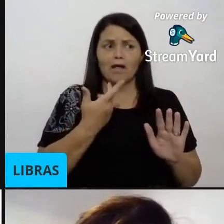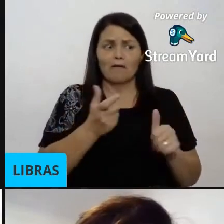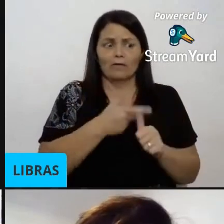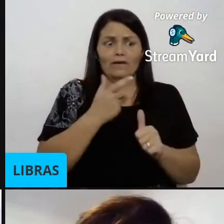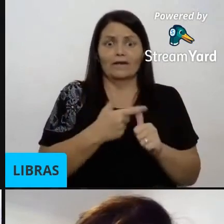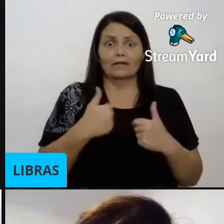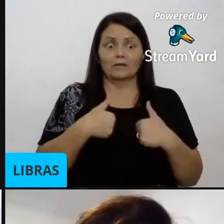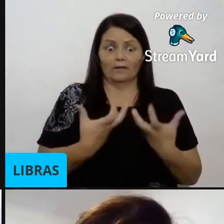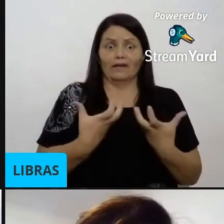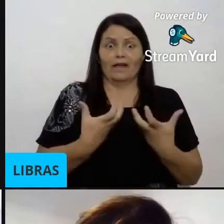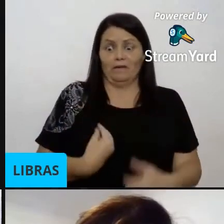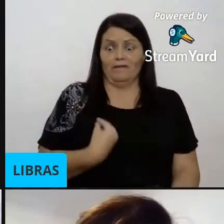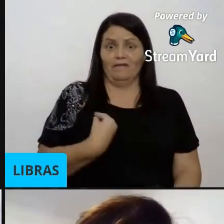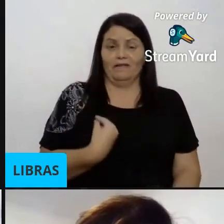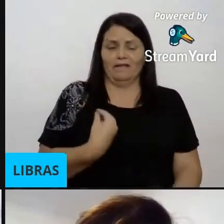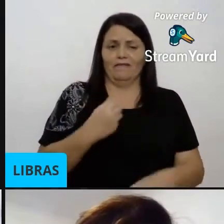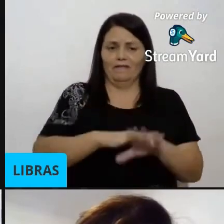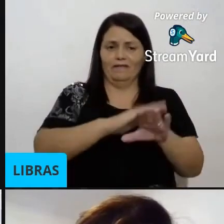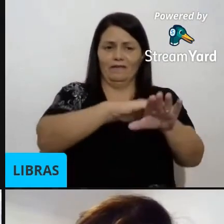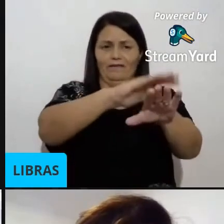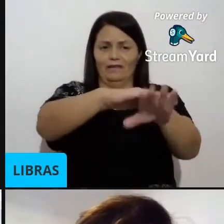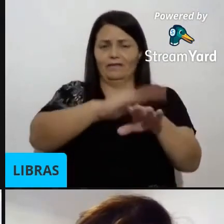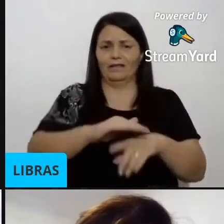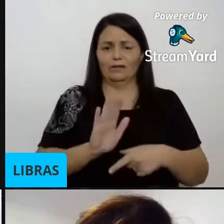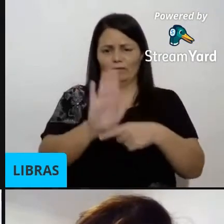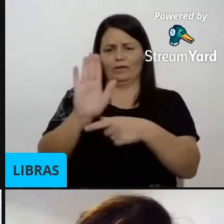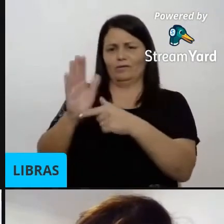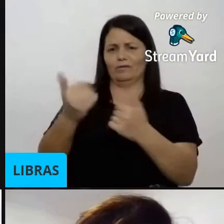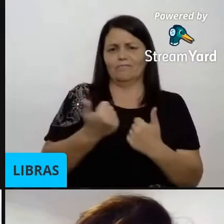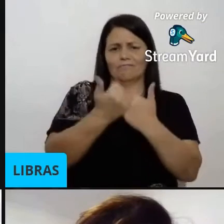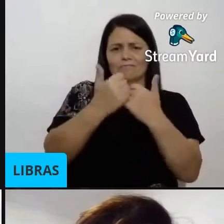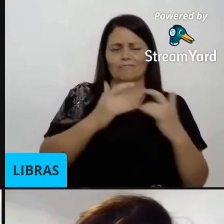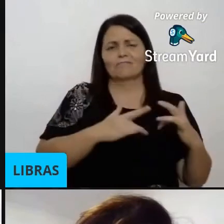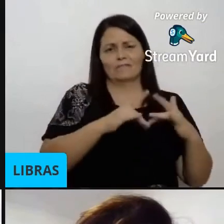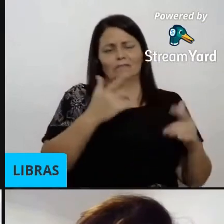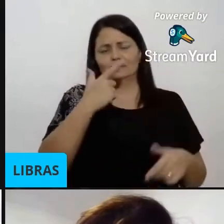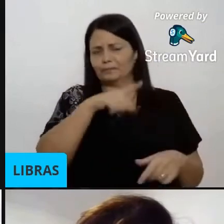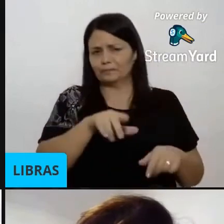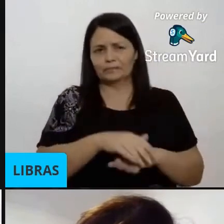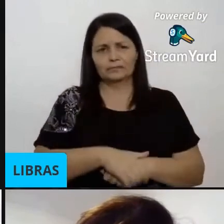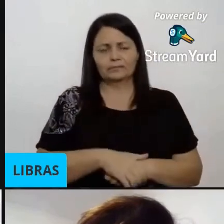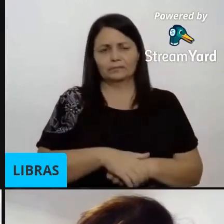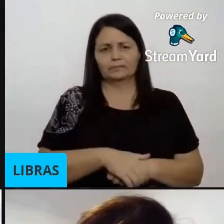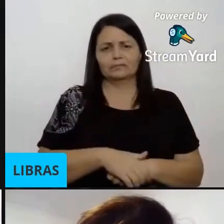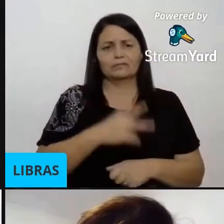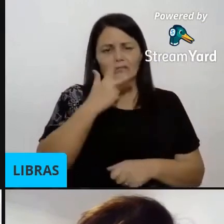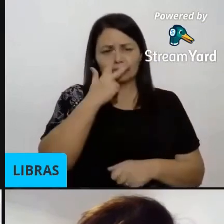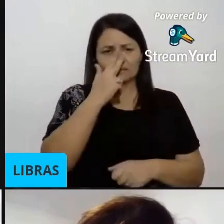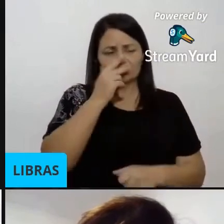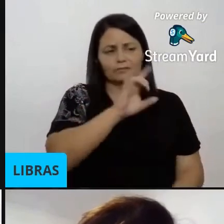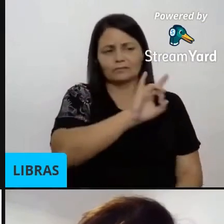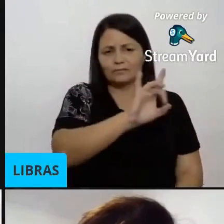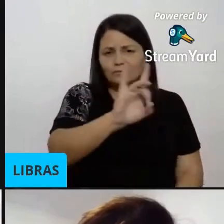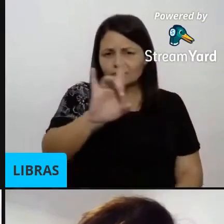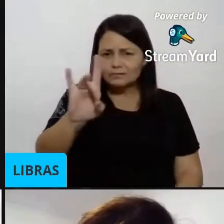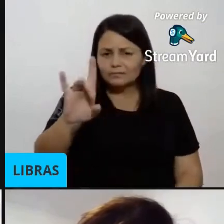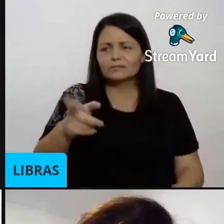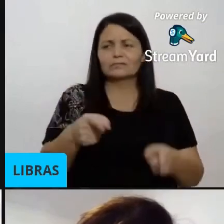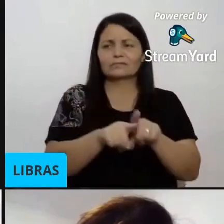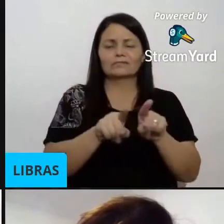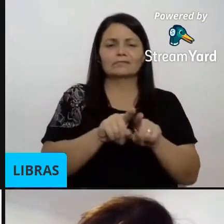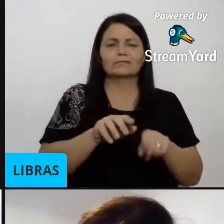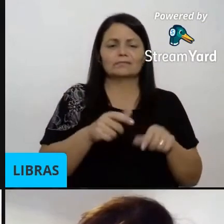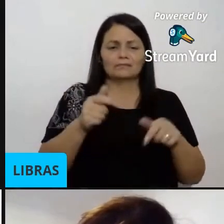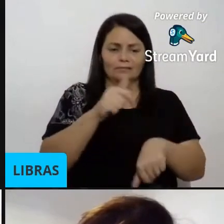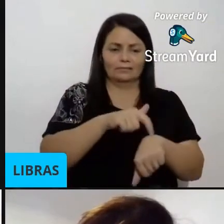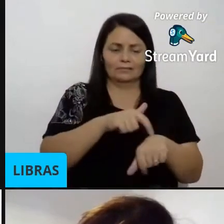logo. Senão, não vai, né? A gente deve demais, a gente recebe demais. E eu acho que cada um tem que tentar, ainda mais em